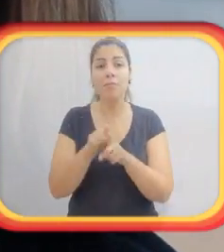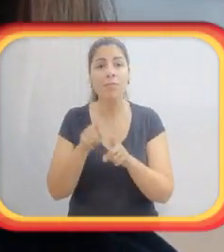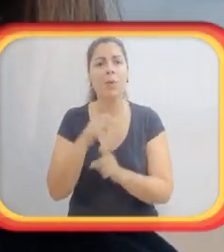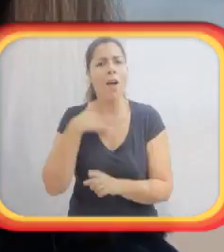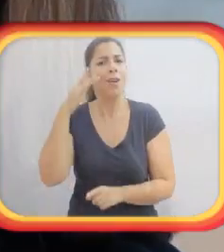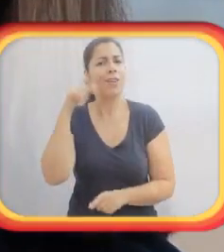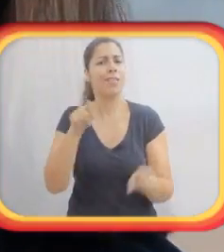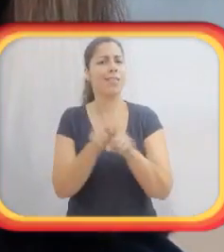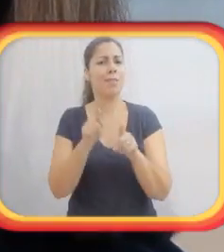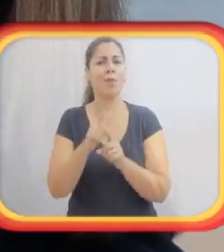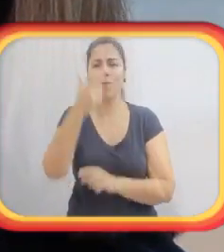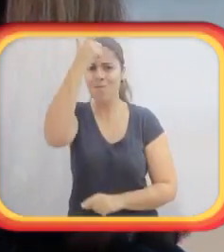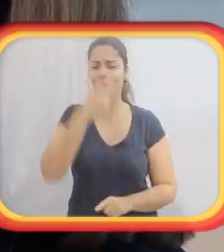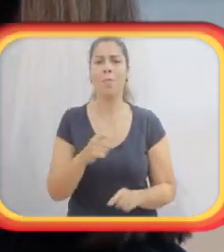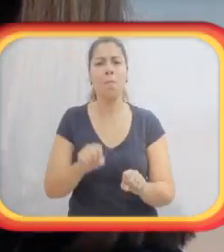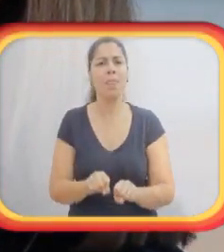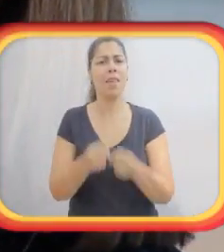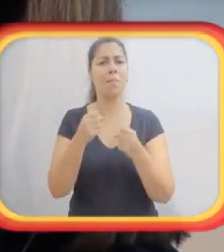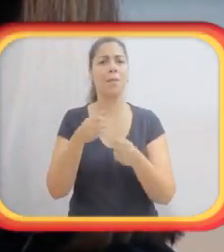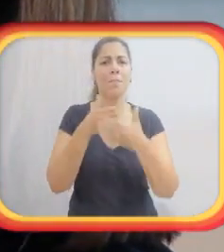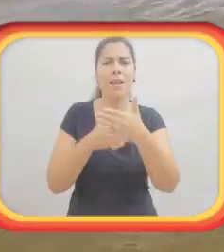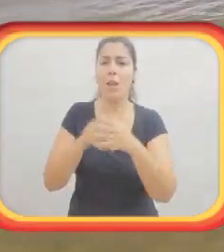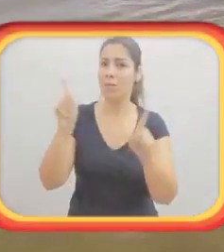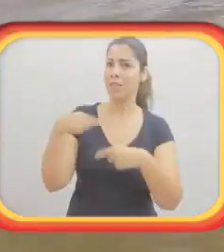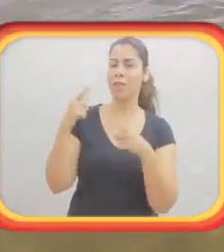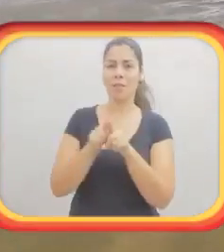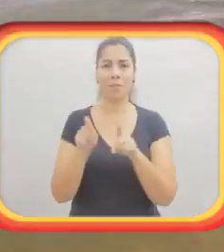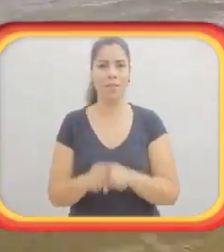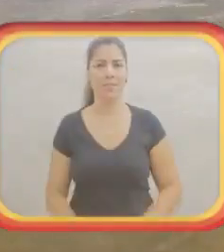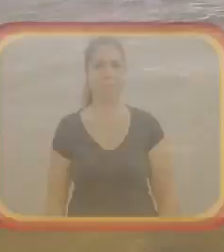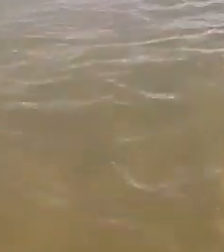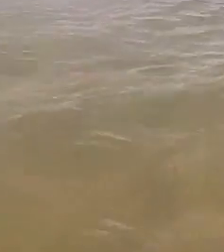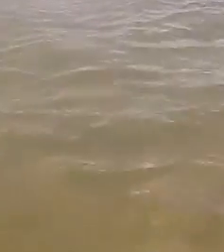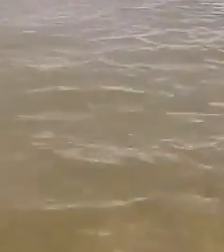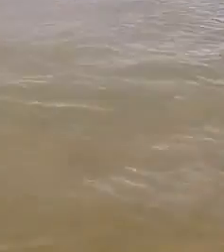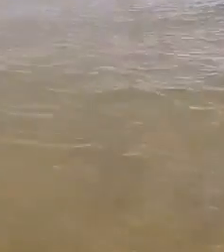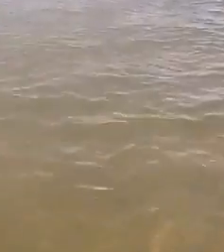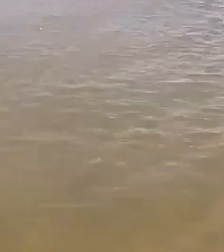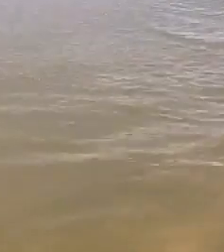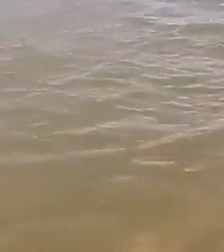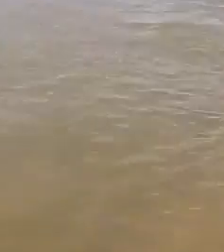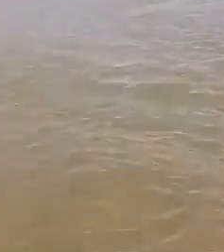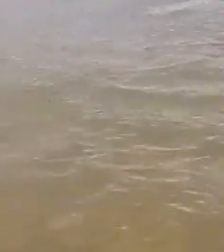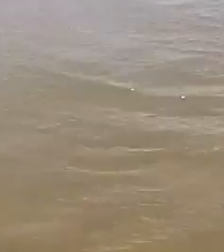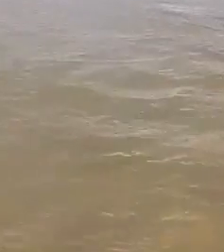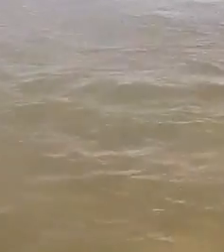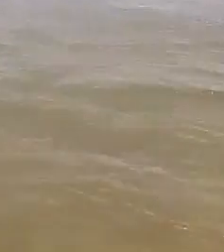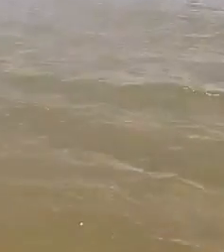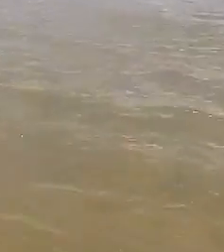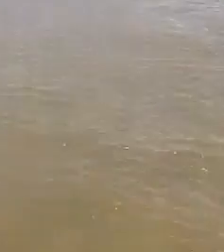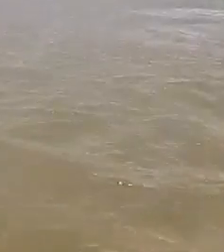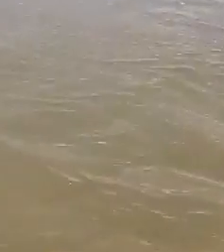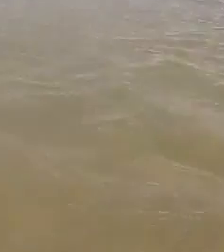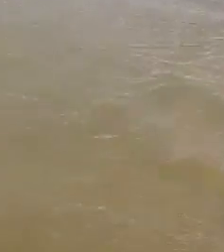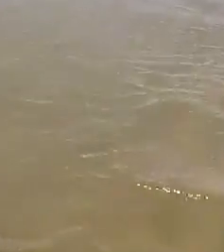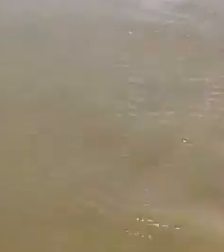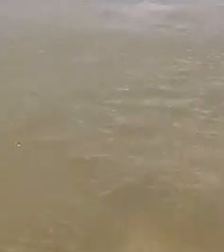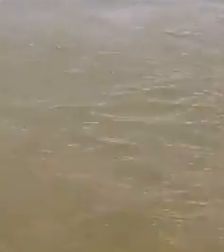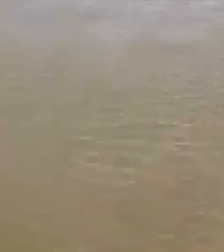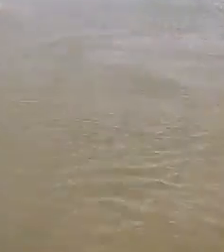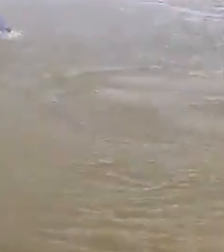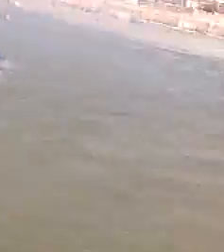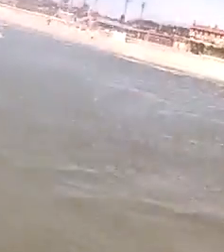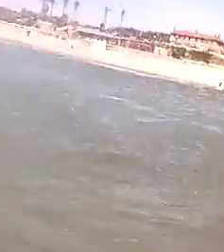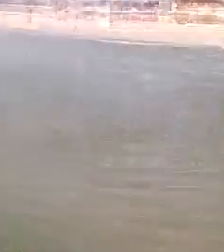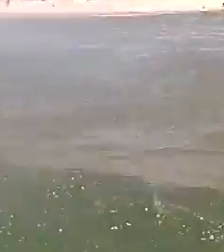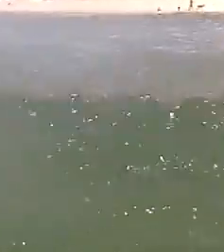que aqui também tenho um papel de quebrar essas barreiras. E é um desafio também. Zé na prancha rema de bruços. Instrutor segura na parte de trás